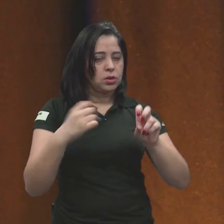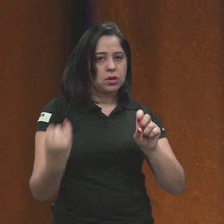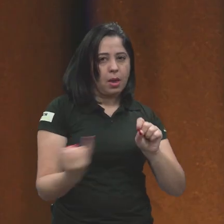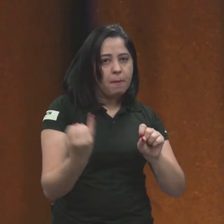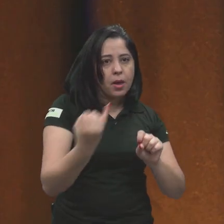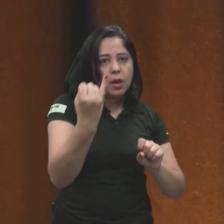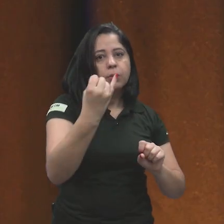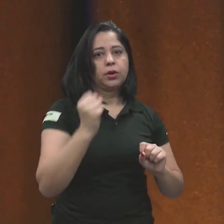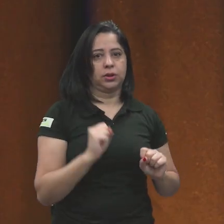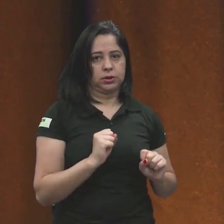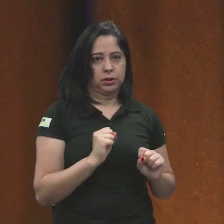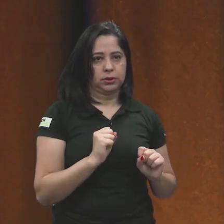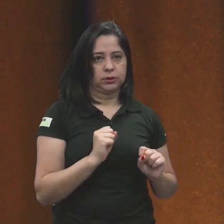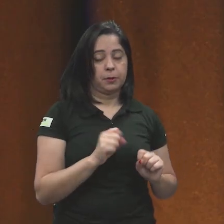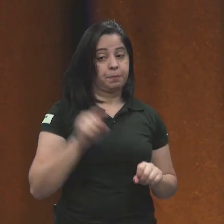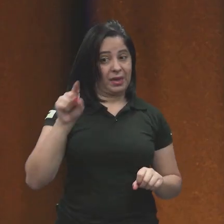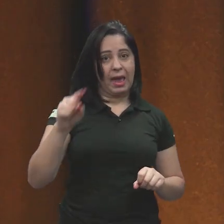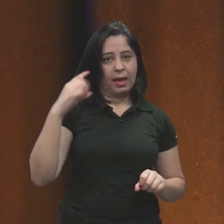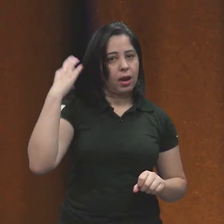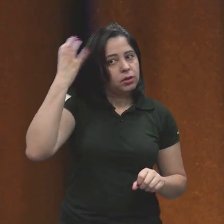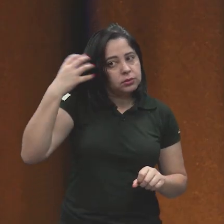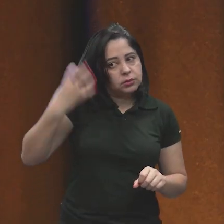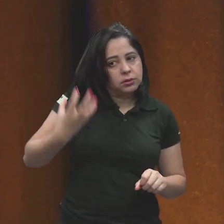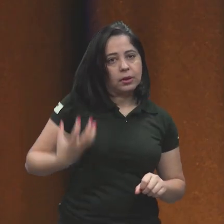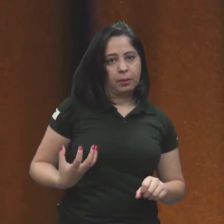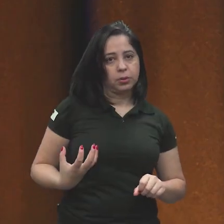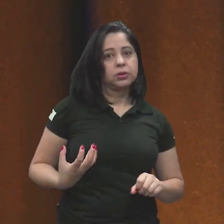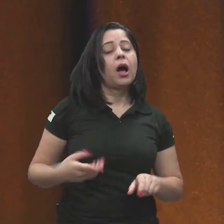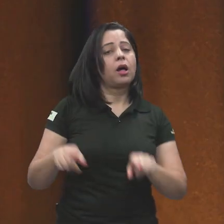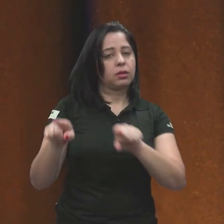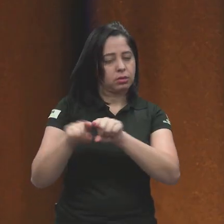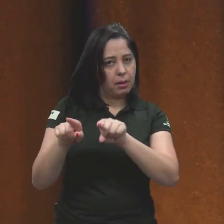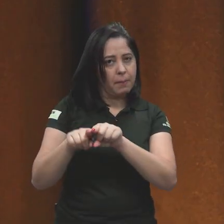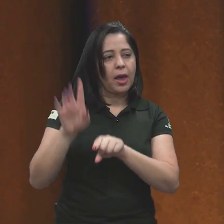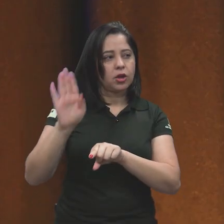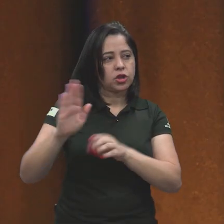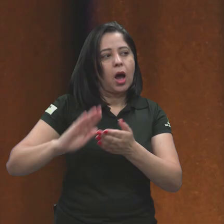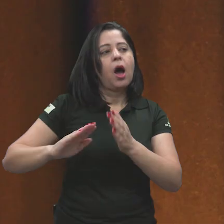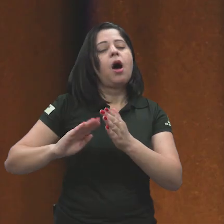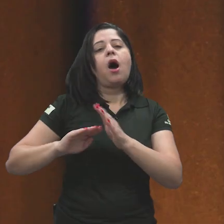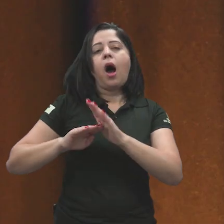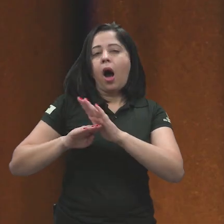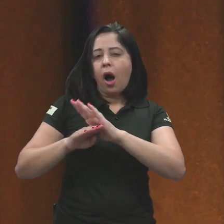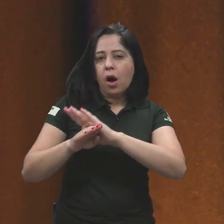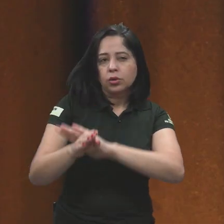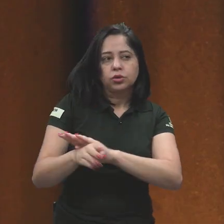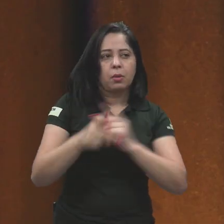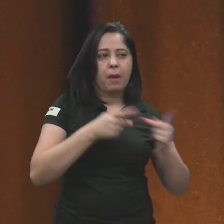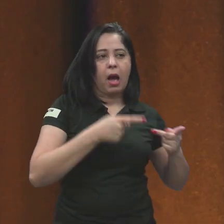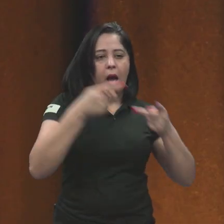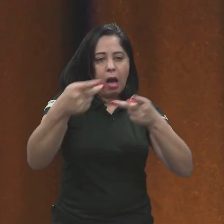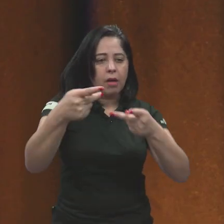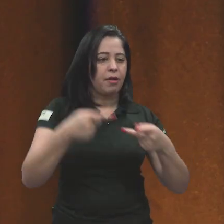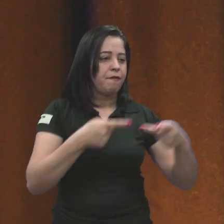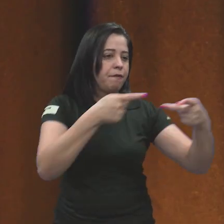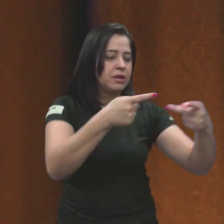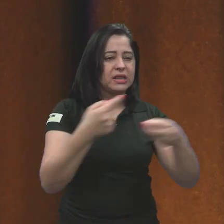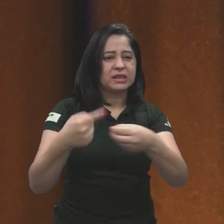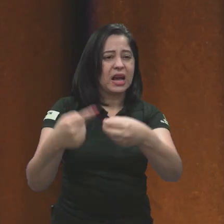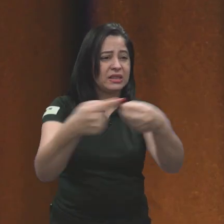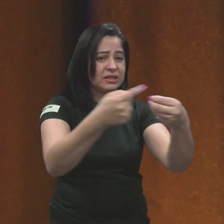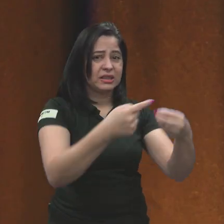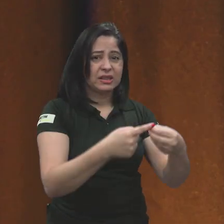importante, né? Já trago essa pauta do mandato da deputada Letícia, onde a gente visitava diversos municípios e a gente via as